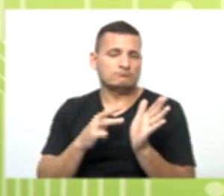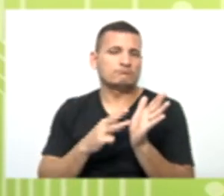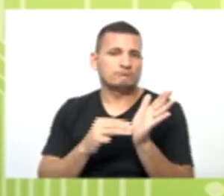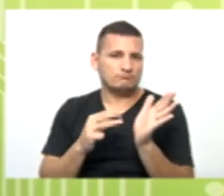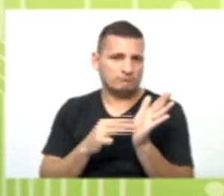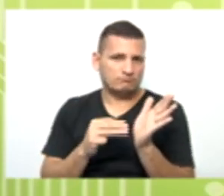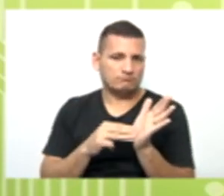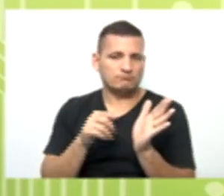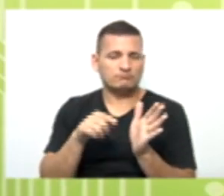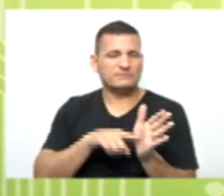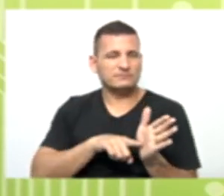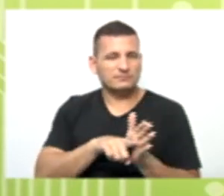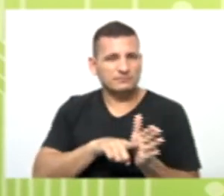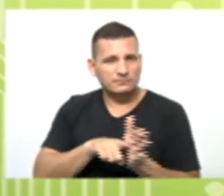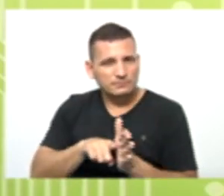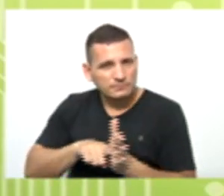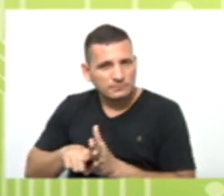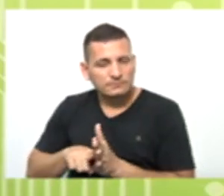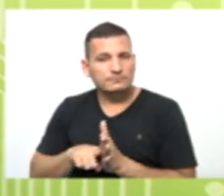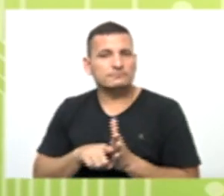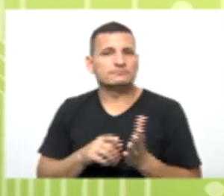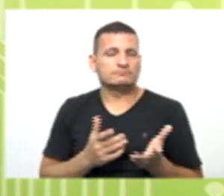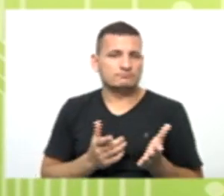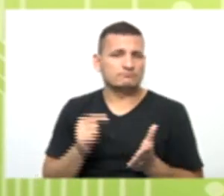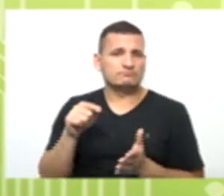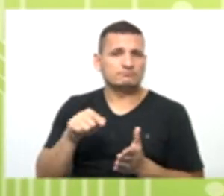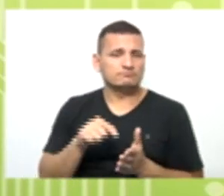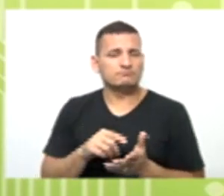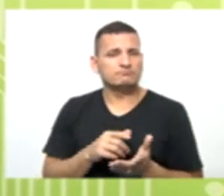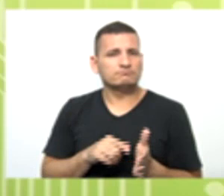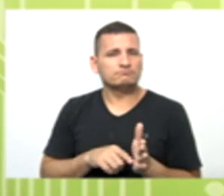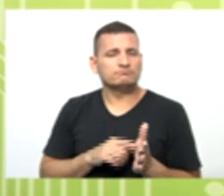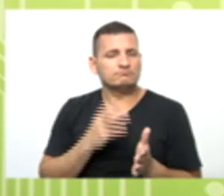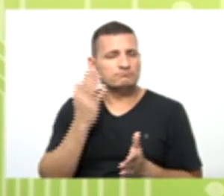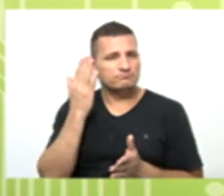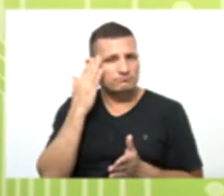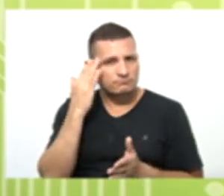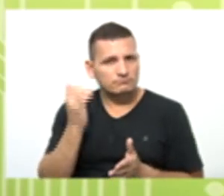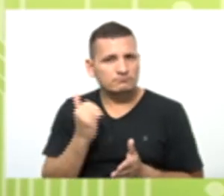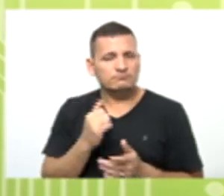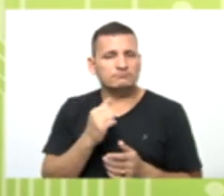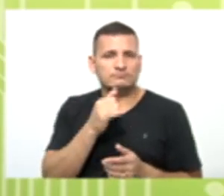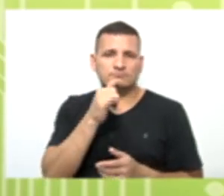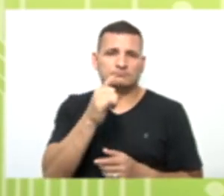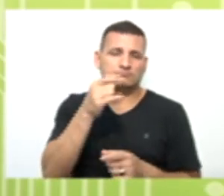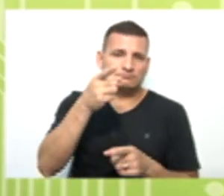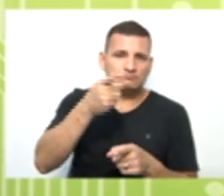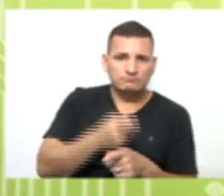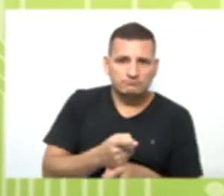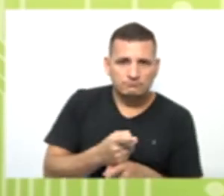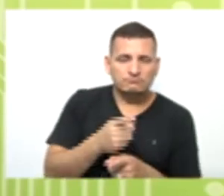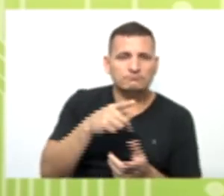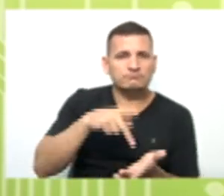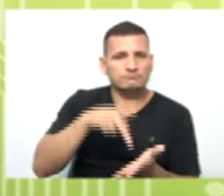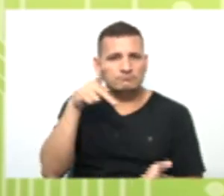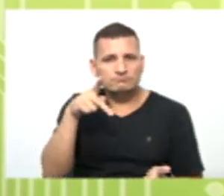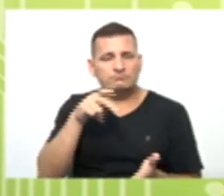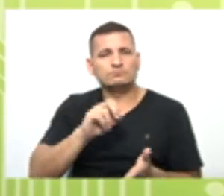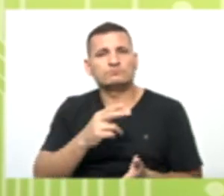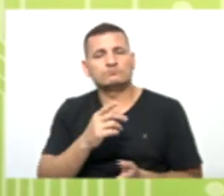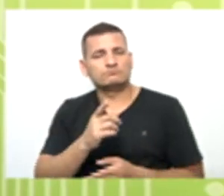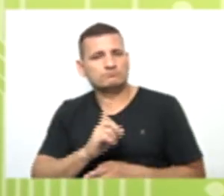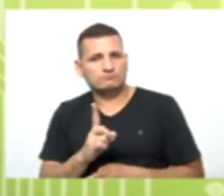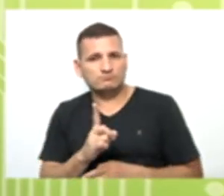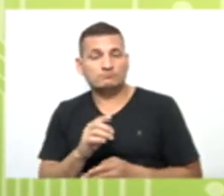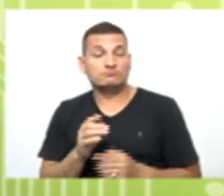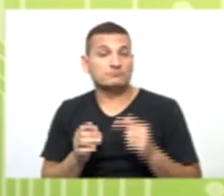metodologicamente investigado, né? Que ele vai atrás de saber se é verdade, se não é, e como é que esse